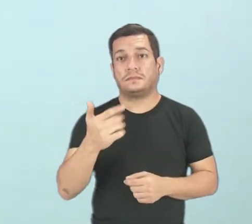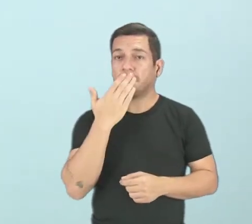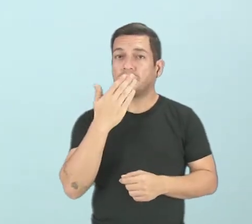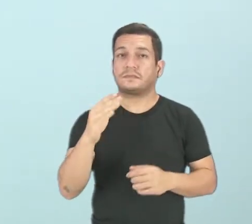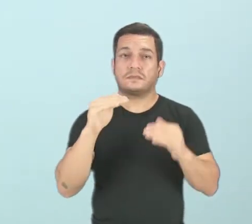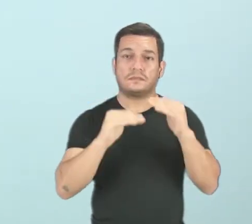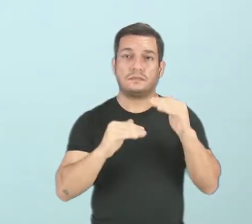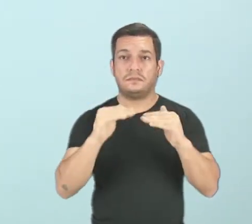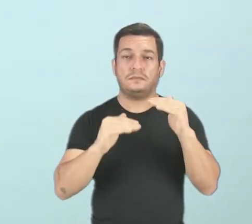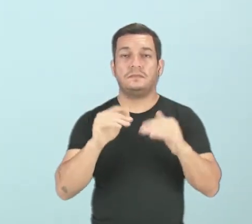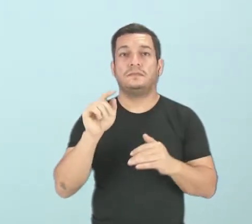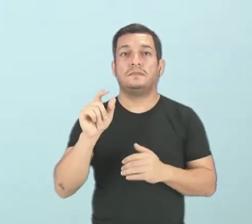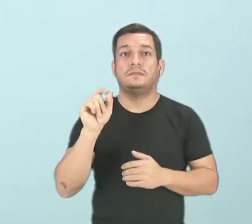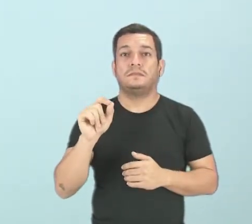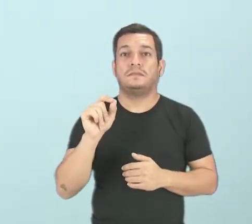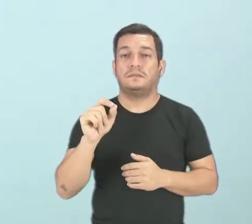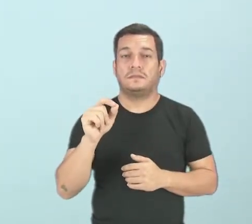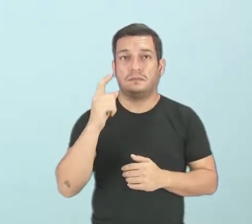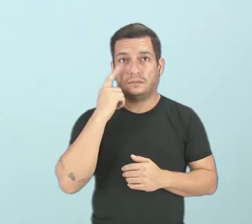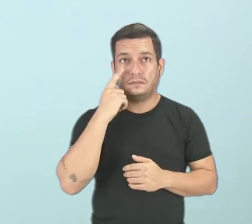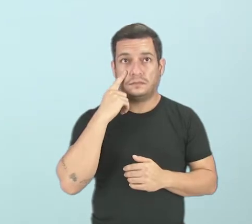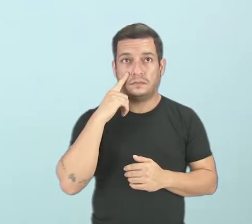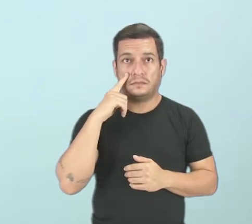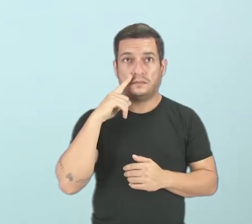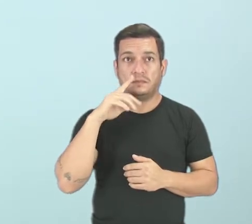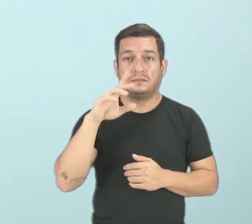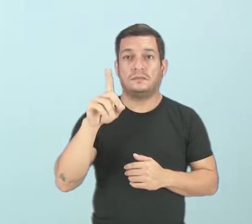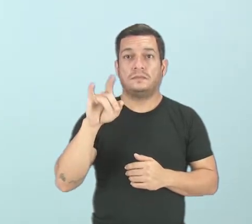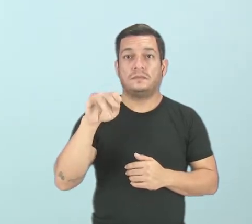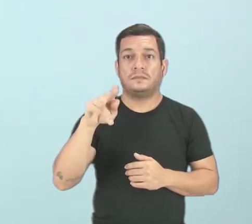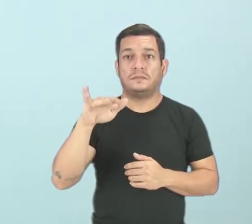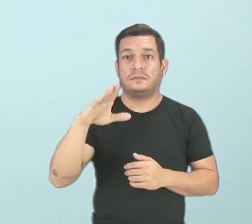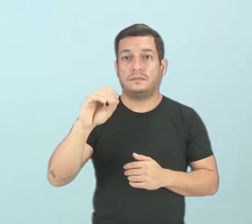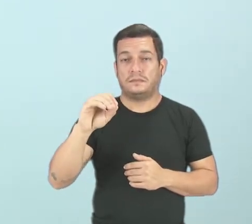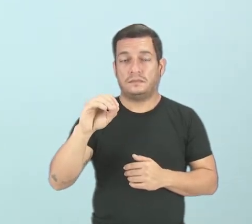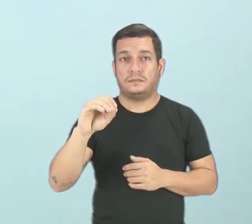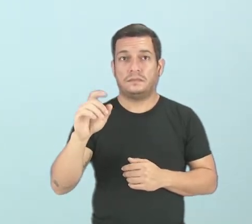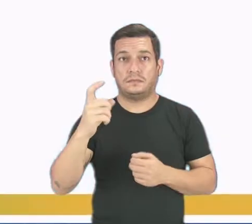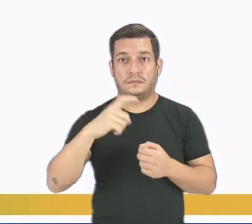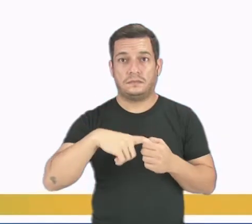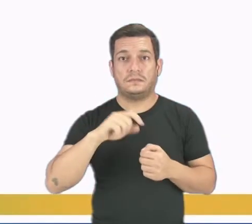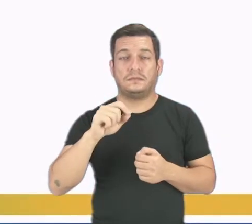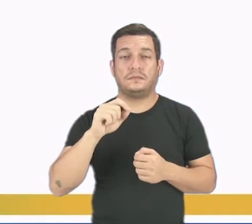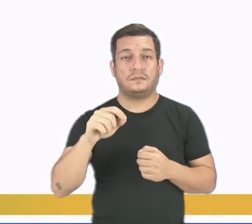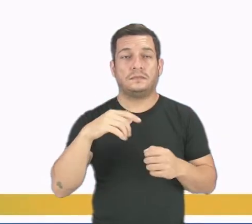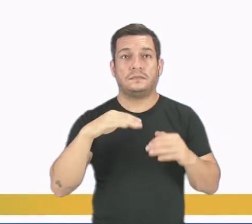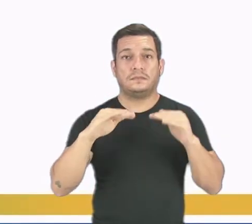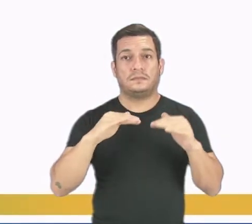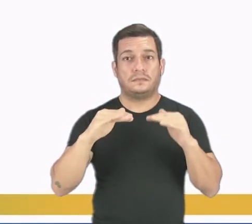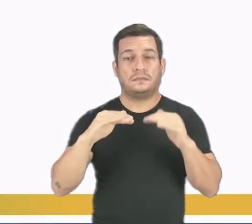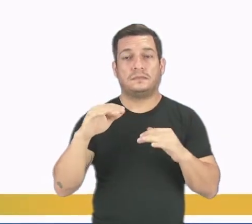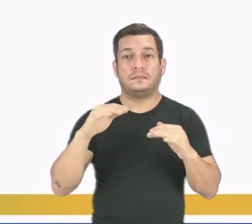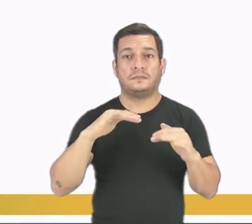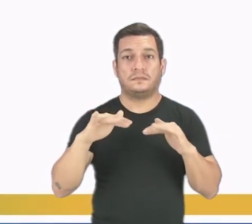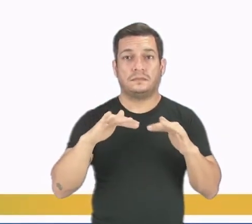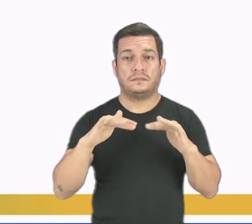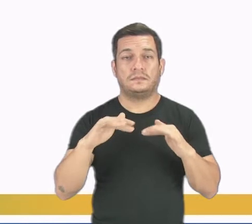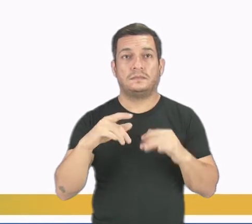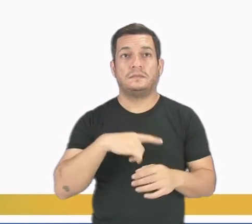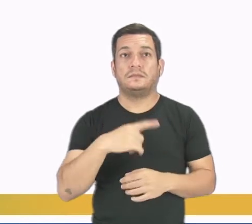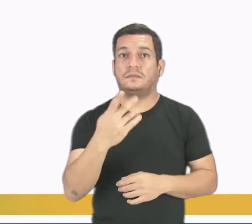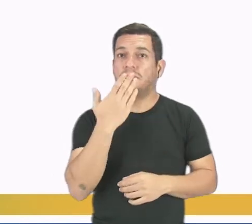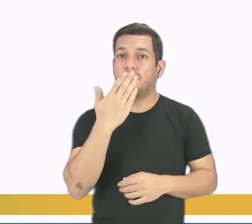de equilíbrio, que no caso nós teríamos o equilíbrio dinâmico. Voltando aqui um pouquinho, tá? No equilíbrio dinâmico, no caso, eu tenho